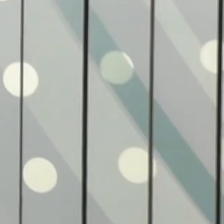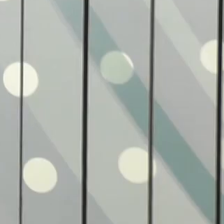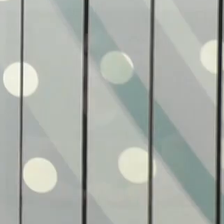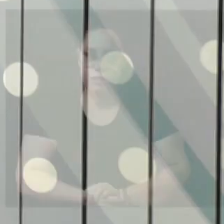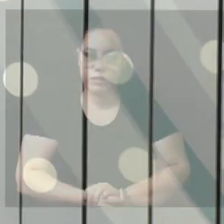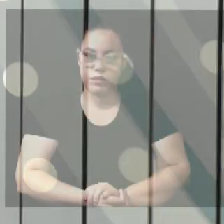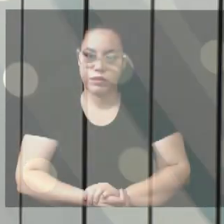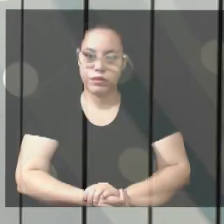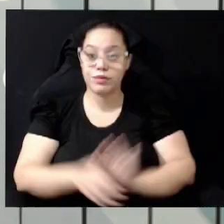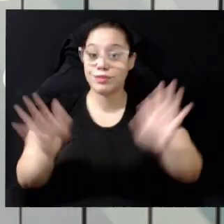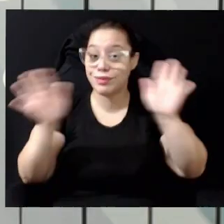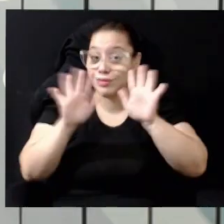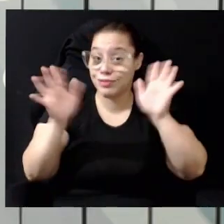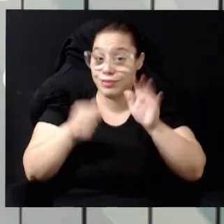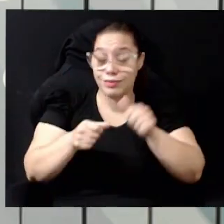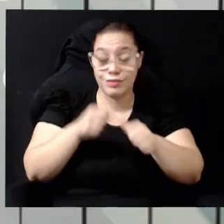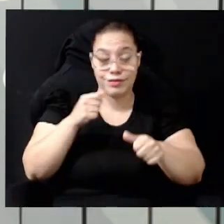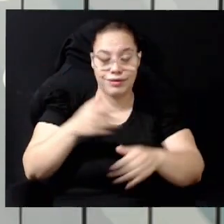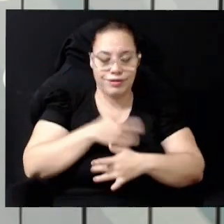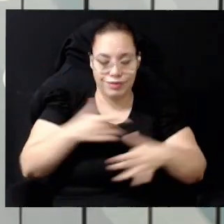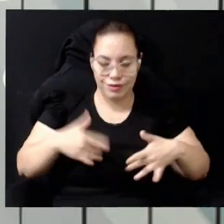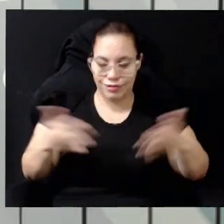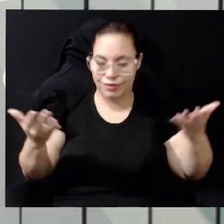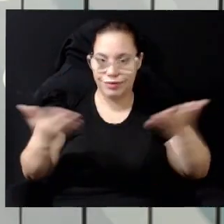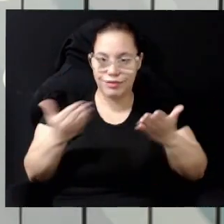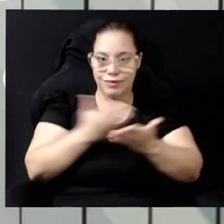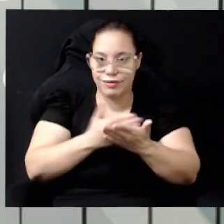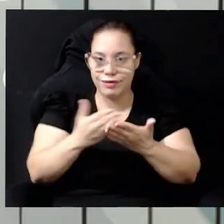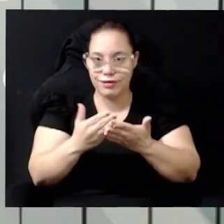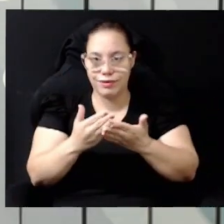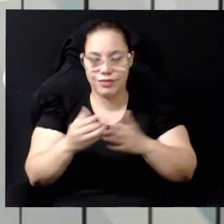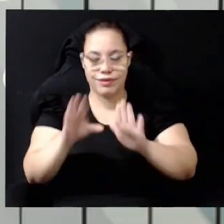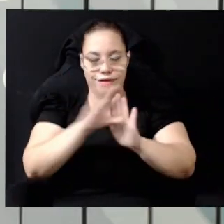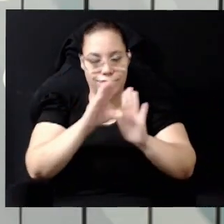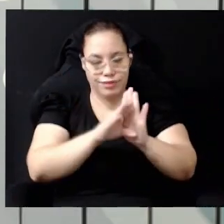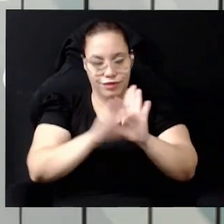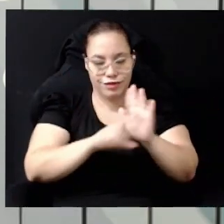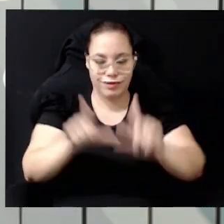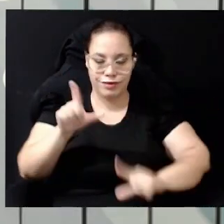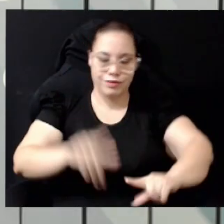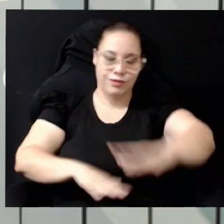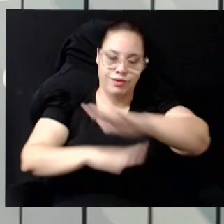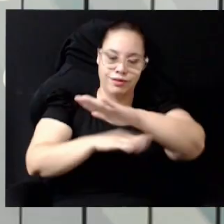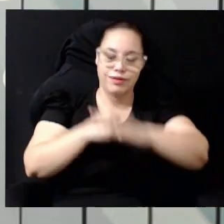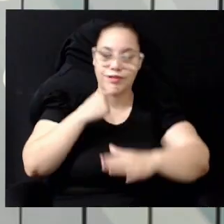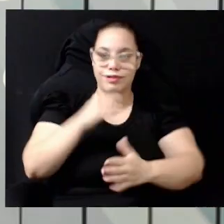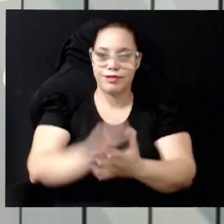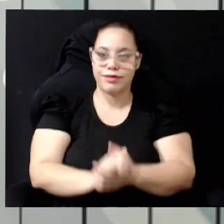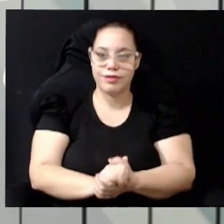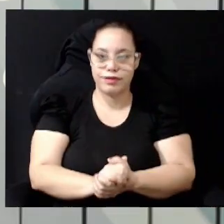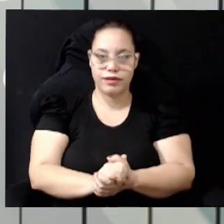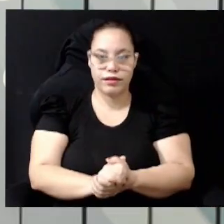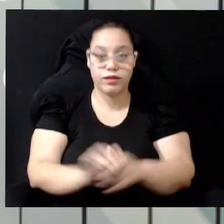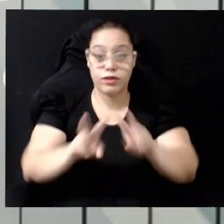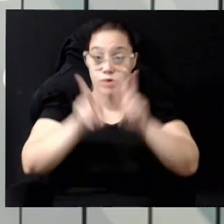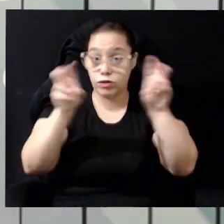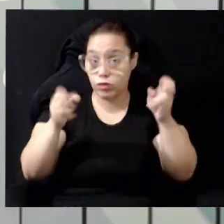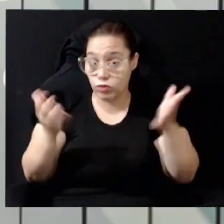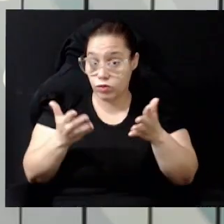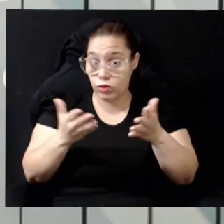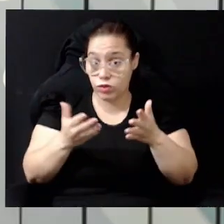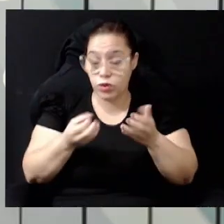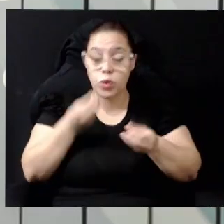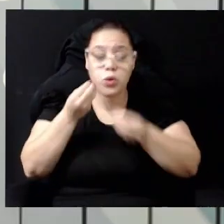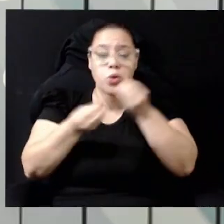Olá pessoal, mais um Saúde Agora começando aqui na programação da TV Câmara Campinas. E o tema de hoje é como lidar com